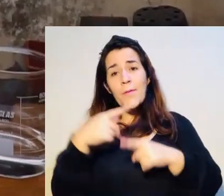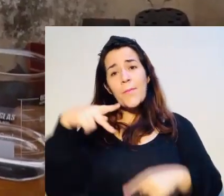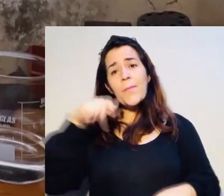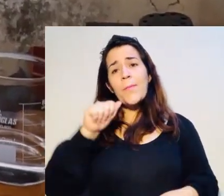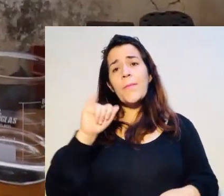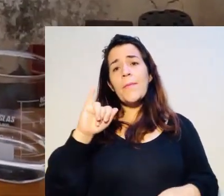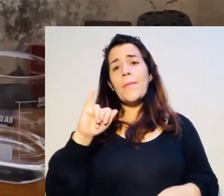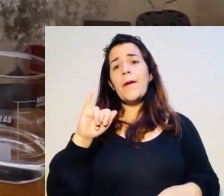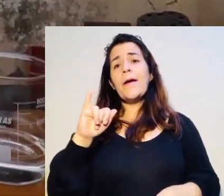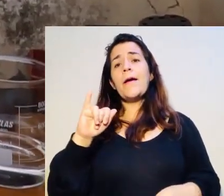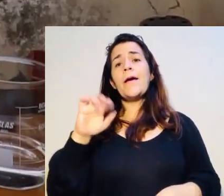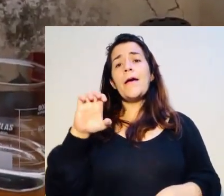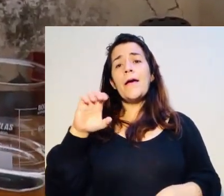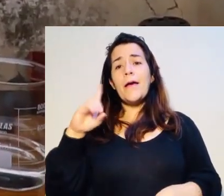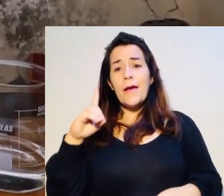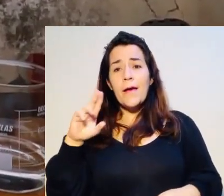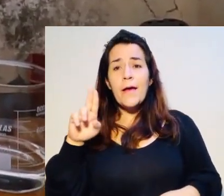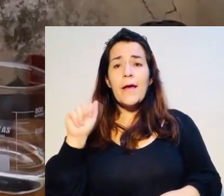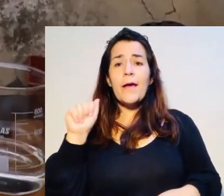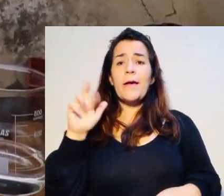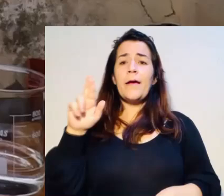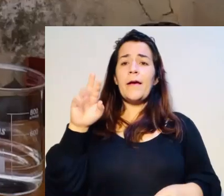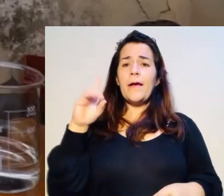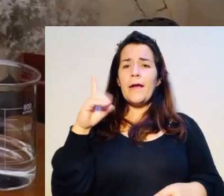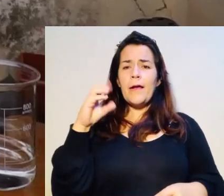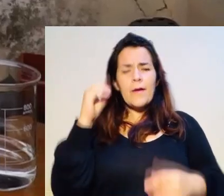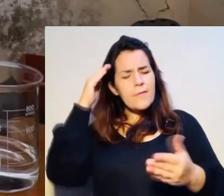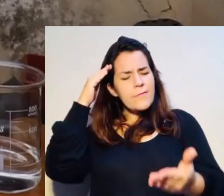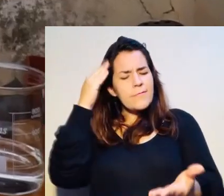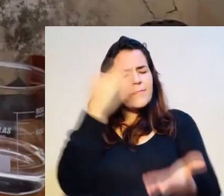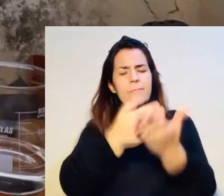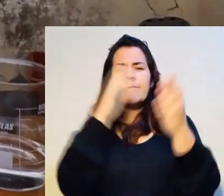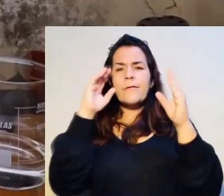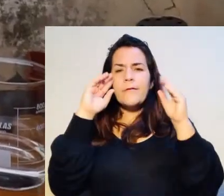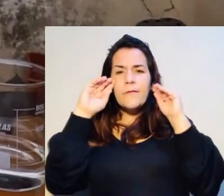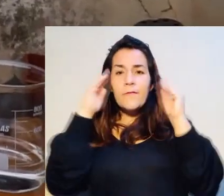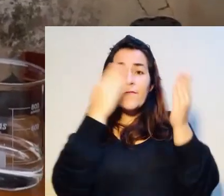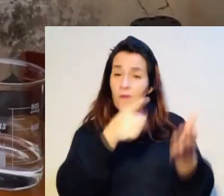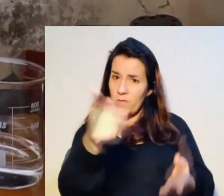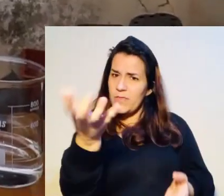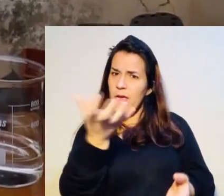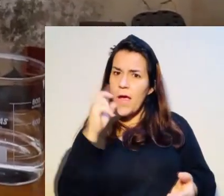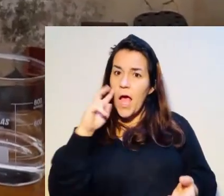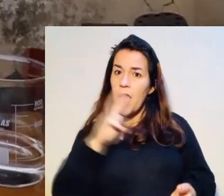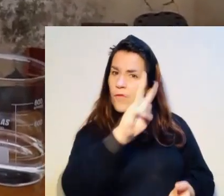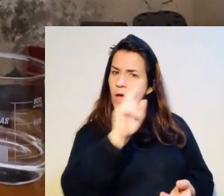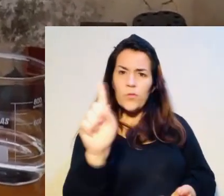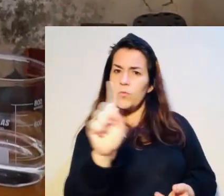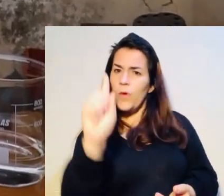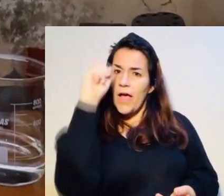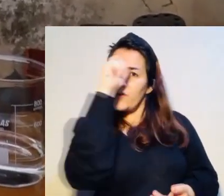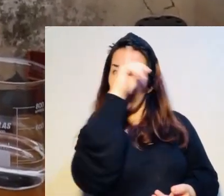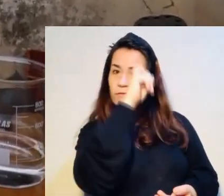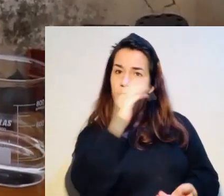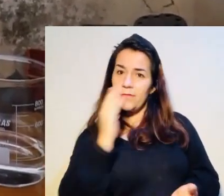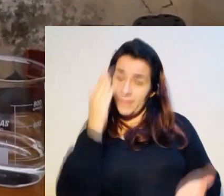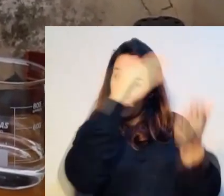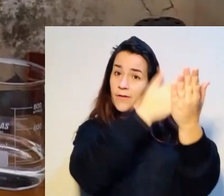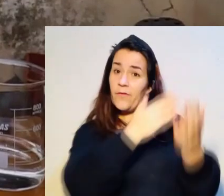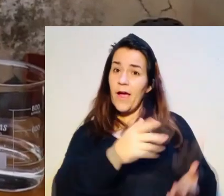Que Pai Eduardo tenha esse lugar alcançado. E para você que quer visitar, ó, não é difícil